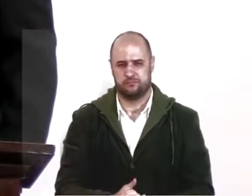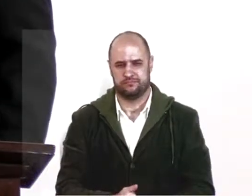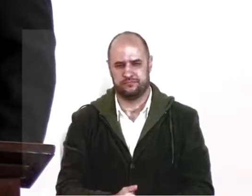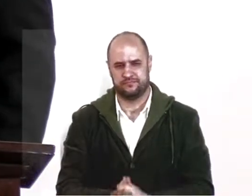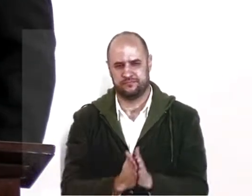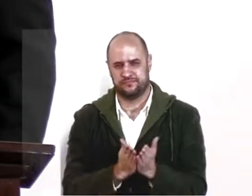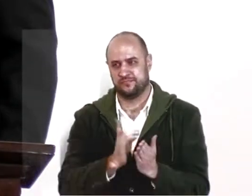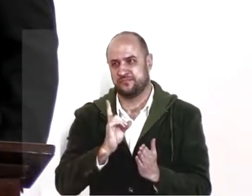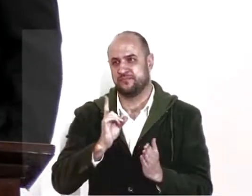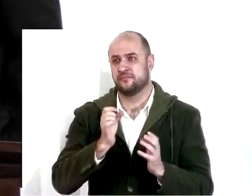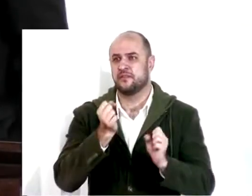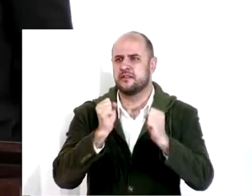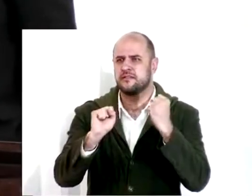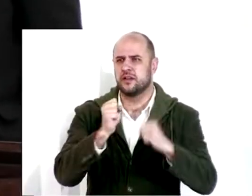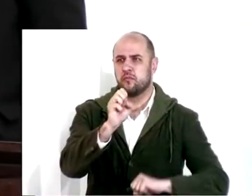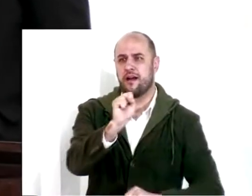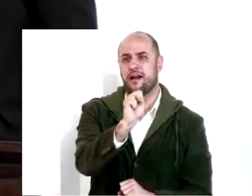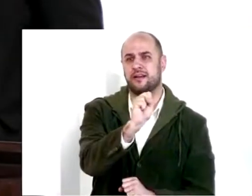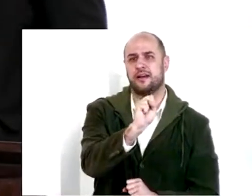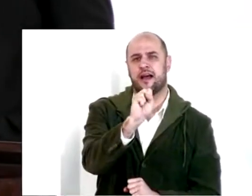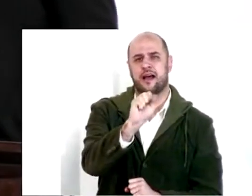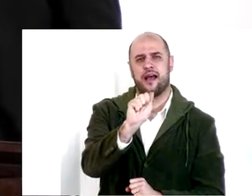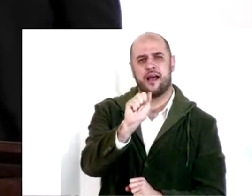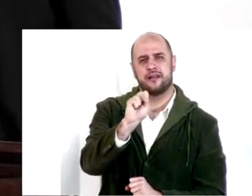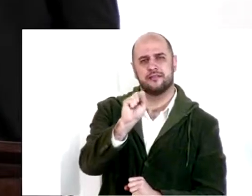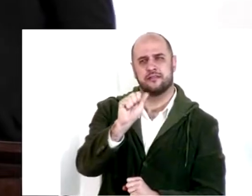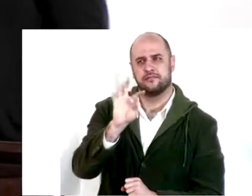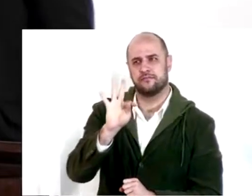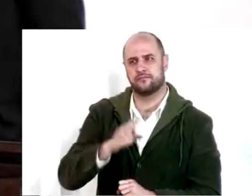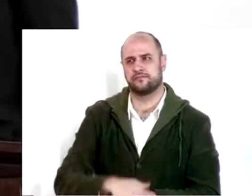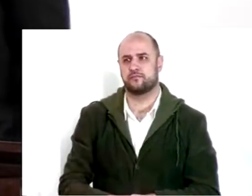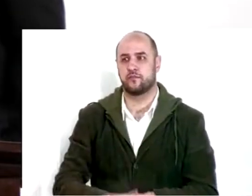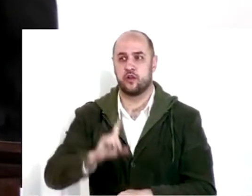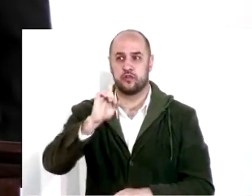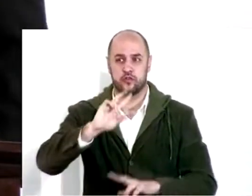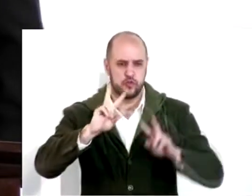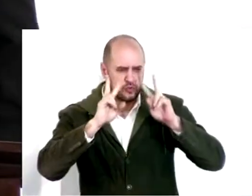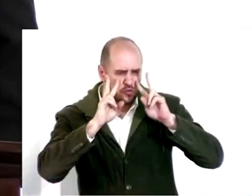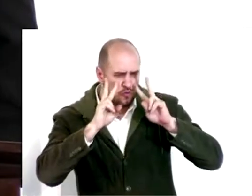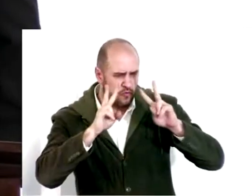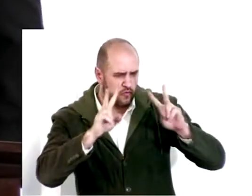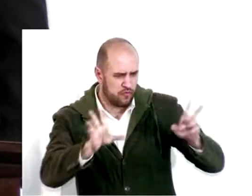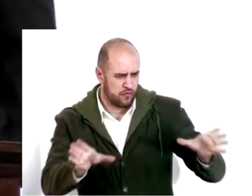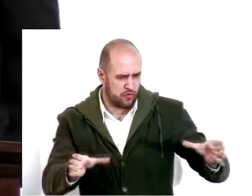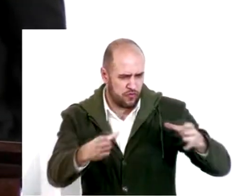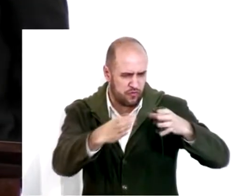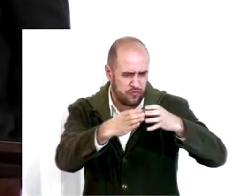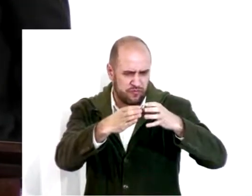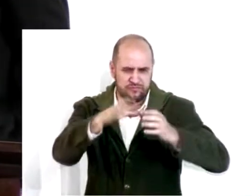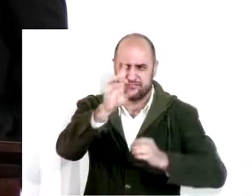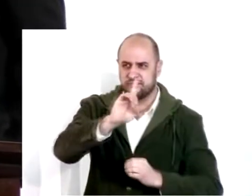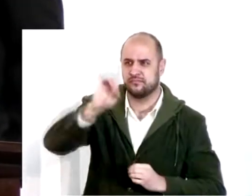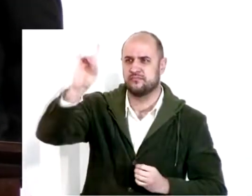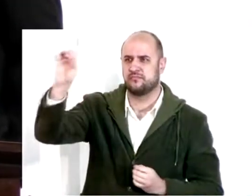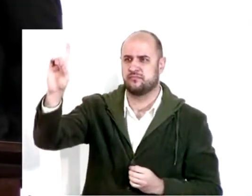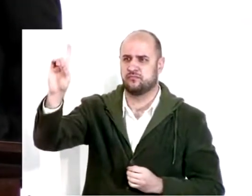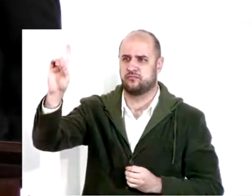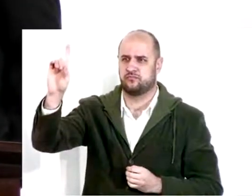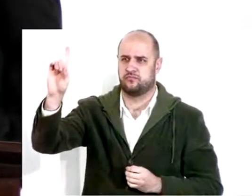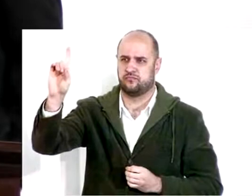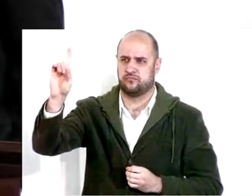Salmo de Asaf. Deus assiste na congregação divina, no meio